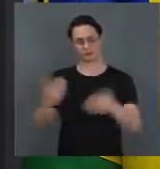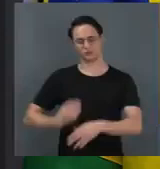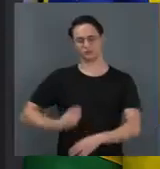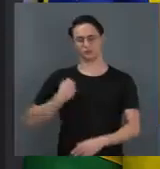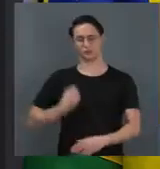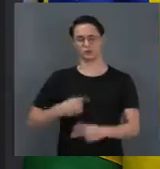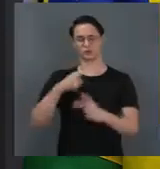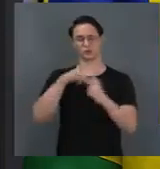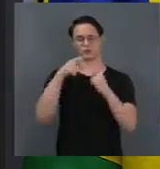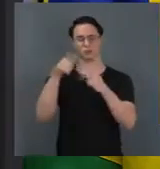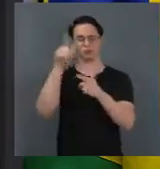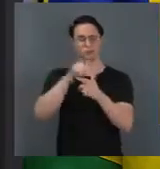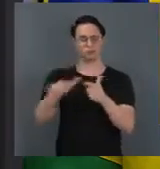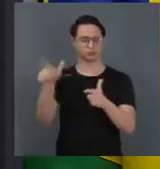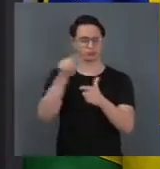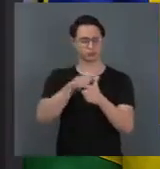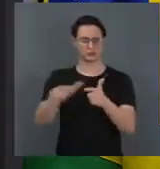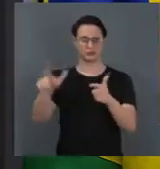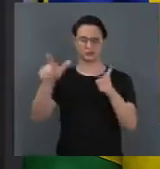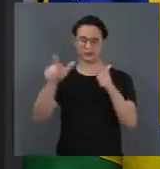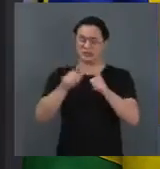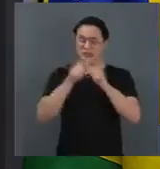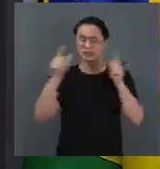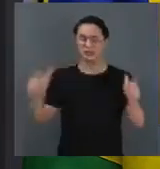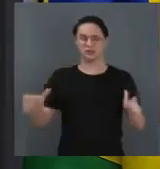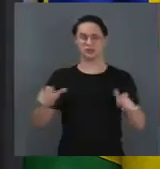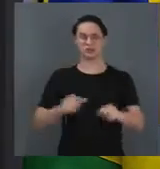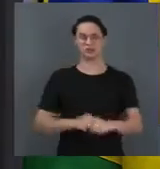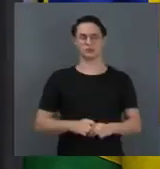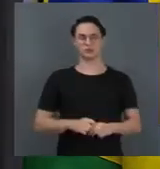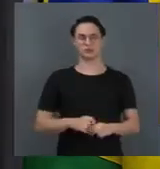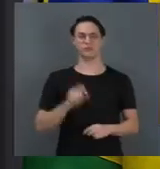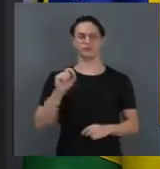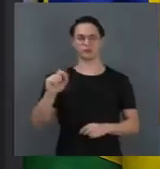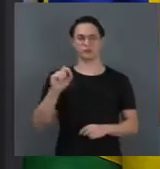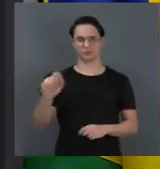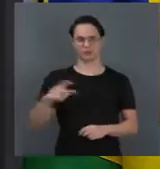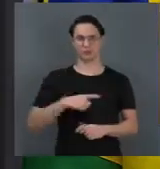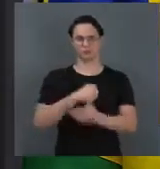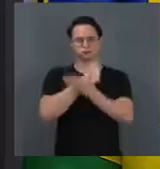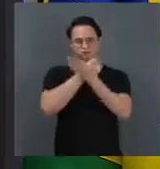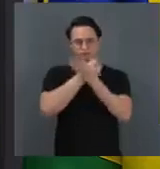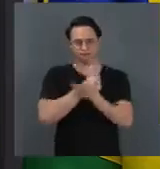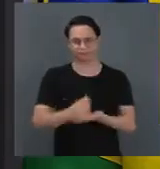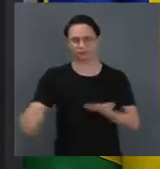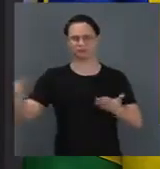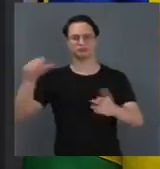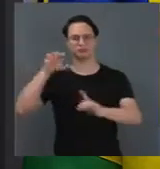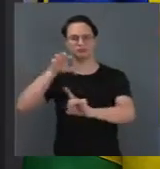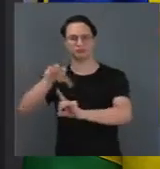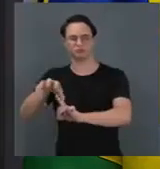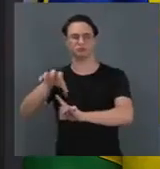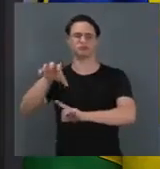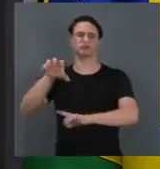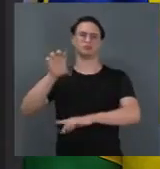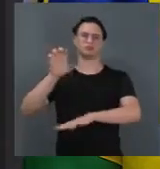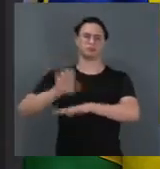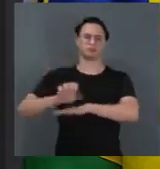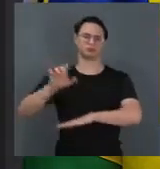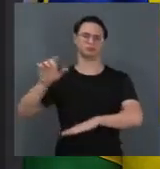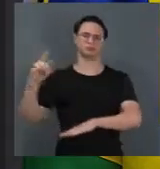grandes crises simultâneas. A catástrofe que afeta gravemente a